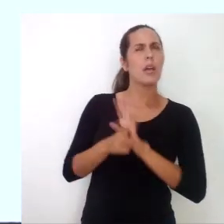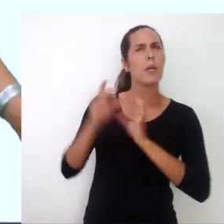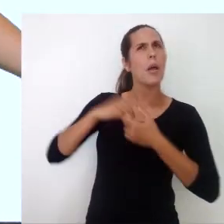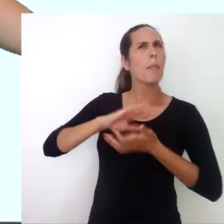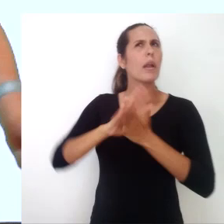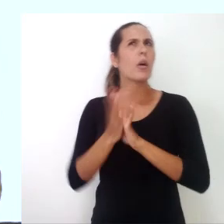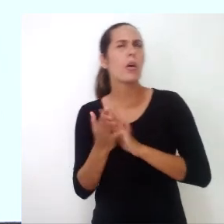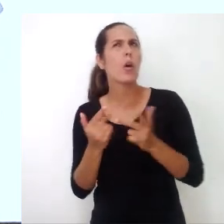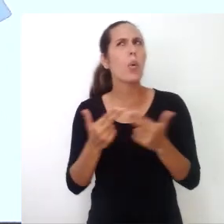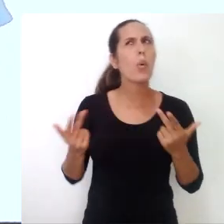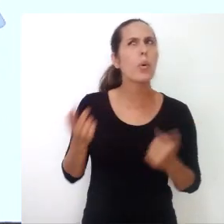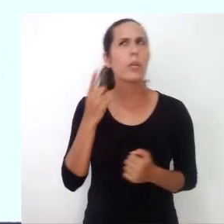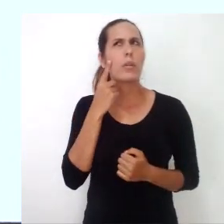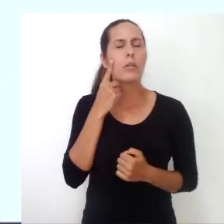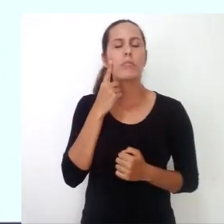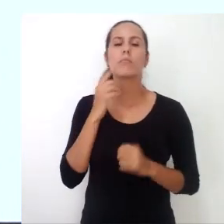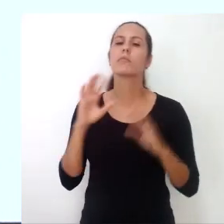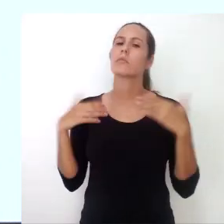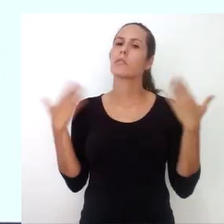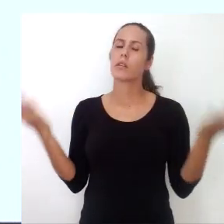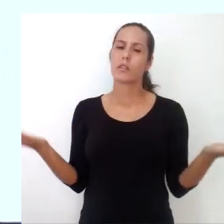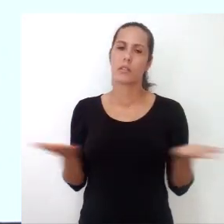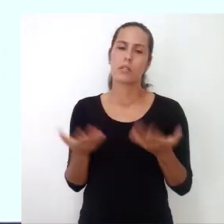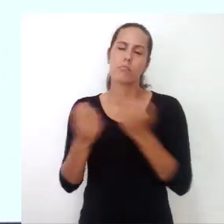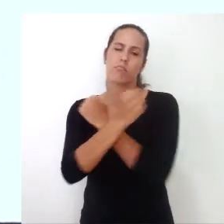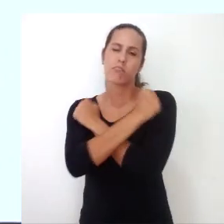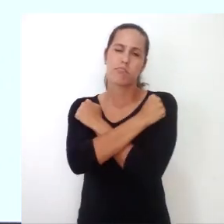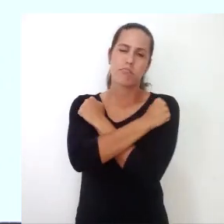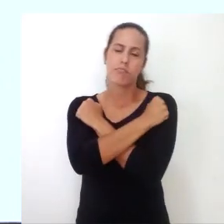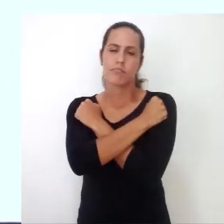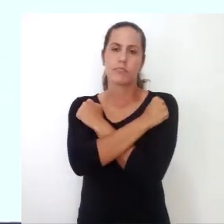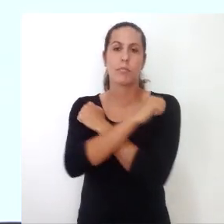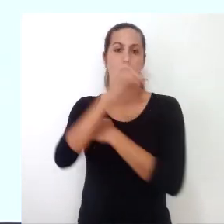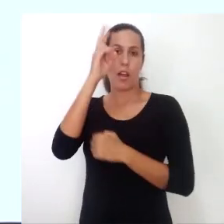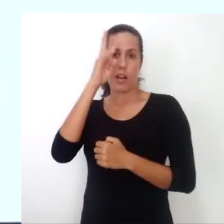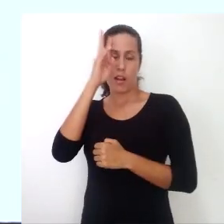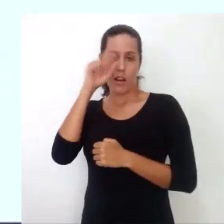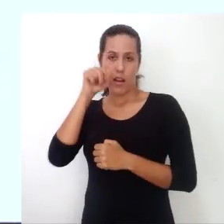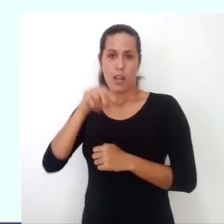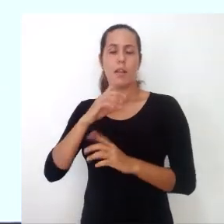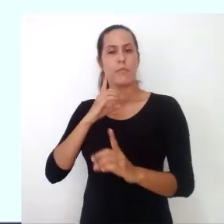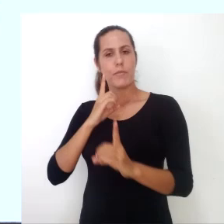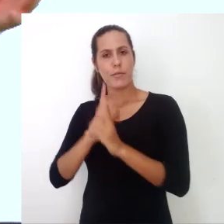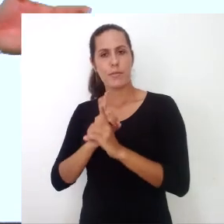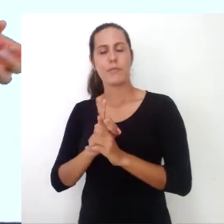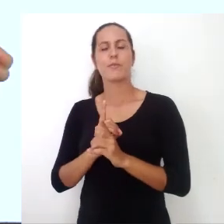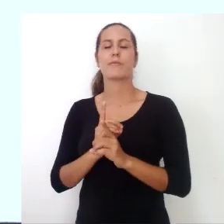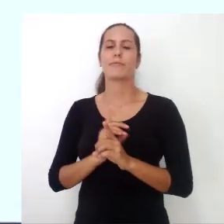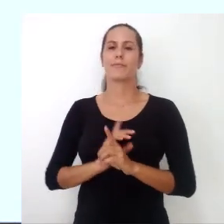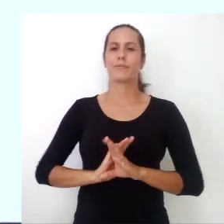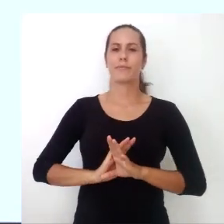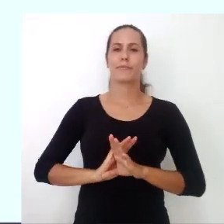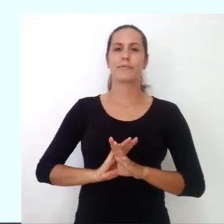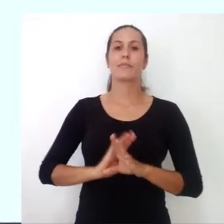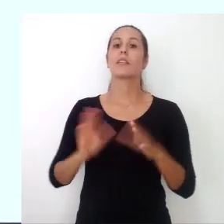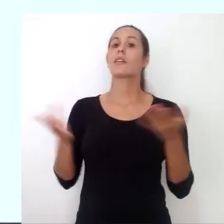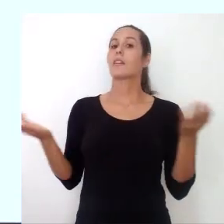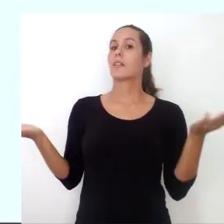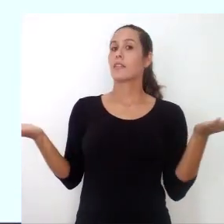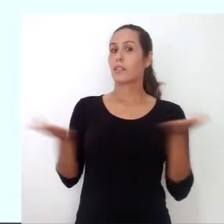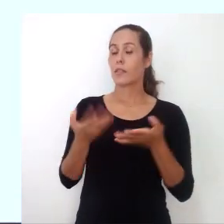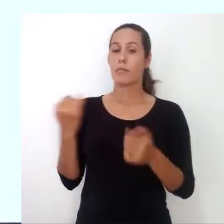Será? Então, minha gente, um forte abraço e lembre-se, certo? Fique conosco, um forte abraço do professor Robson.